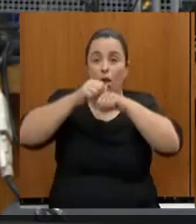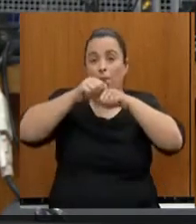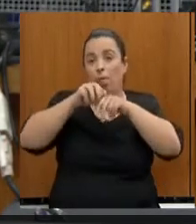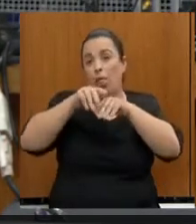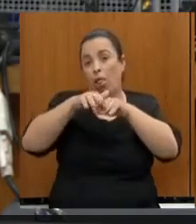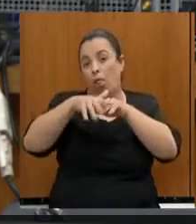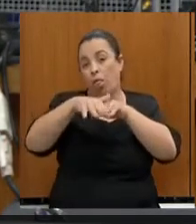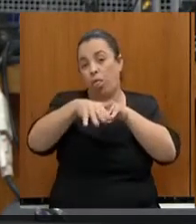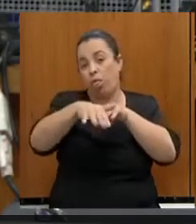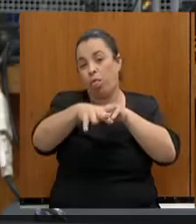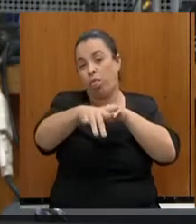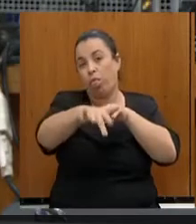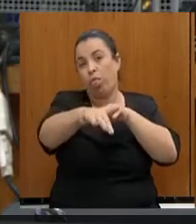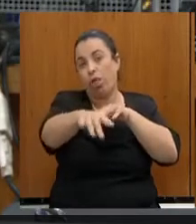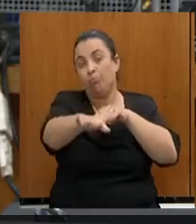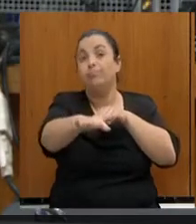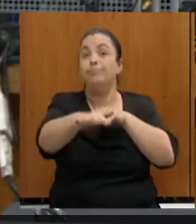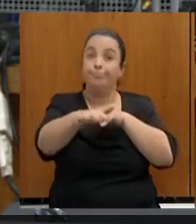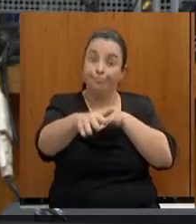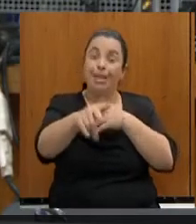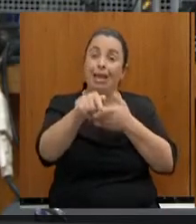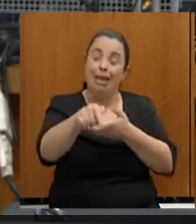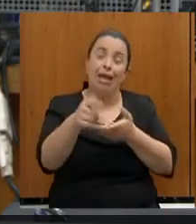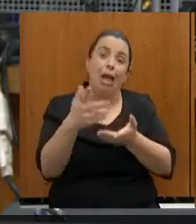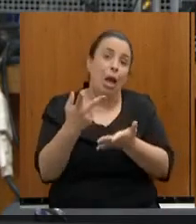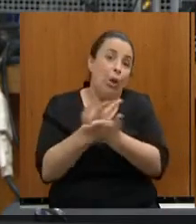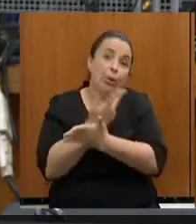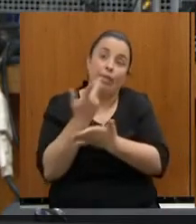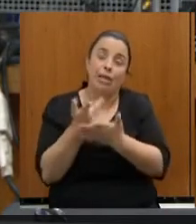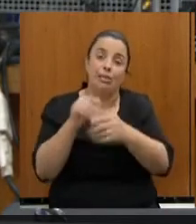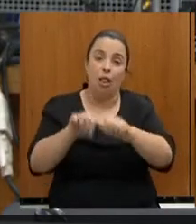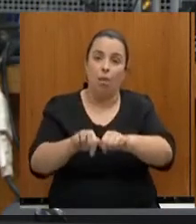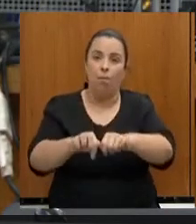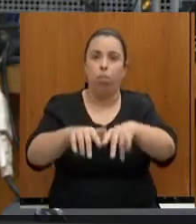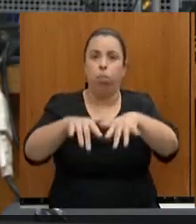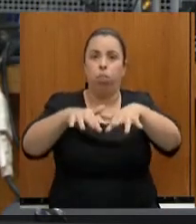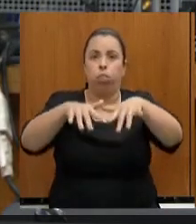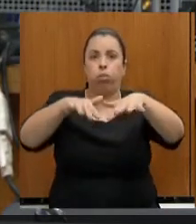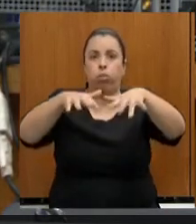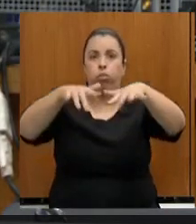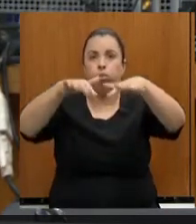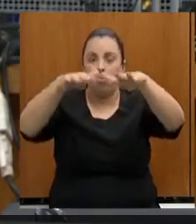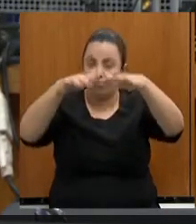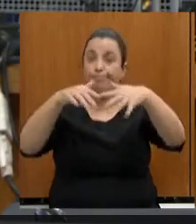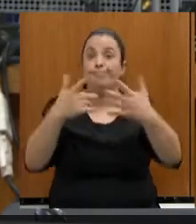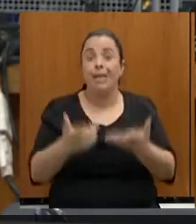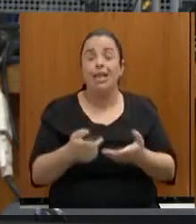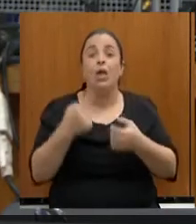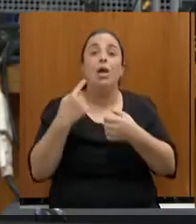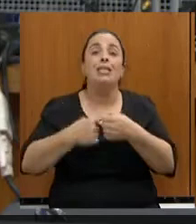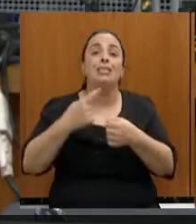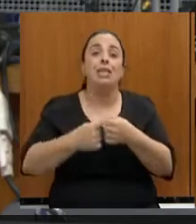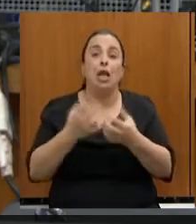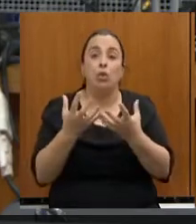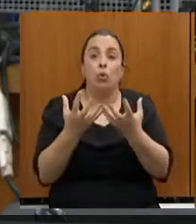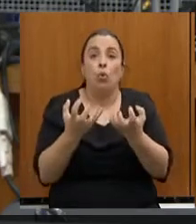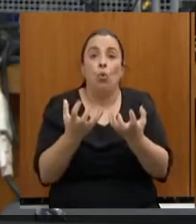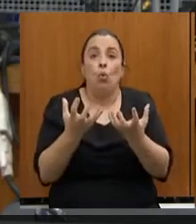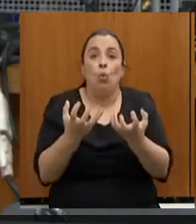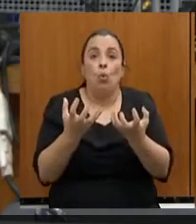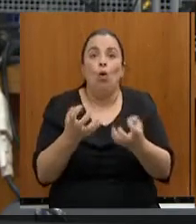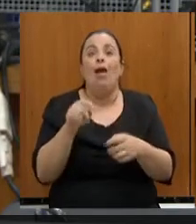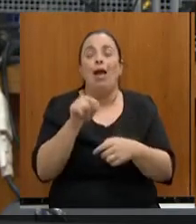chegando Entroncamento onde acontece todas as enchentes que estão acostumados então a cidade Esponja ela simplesmente começa a